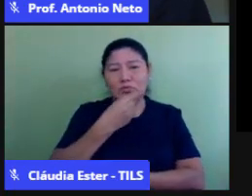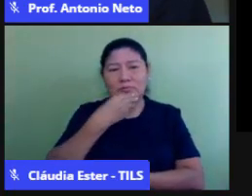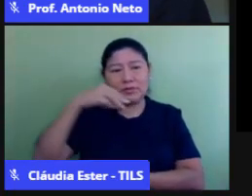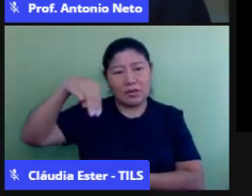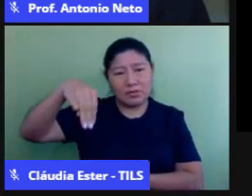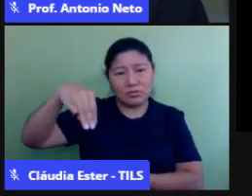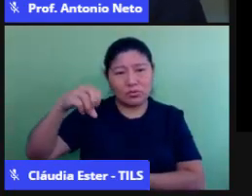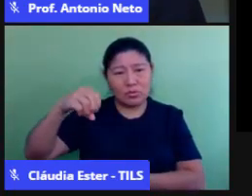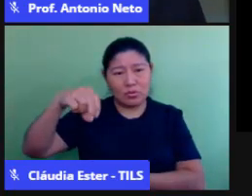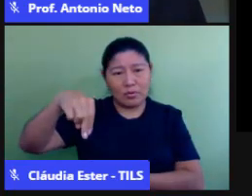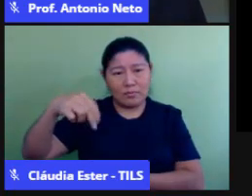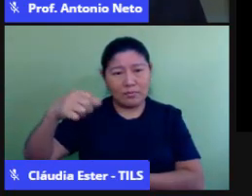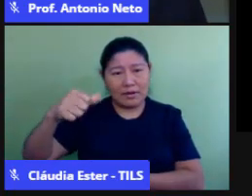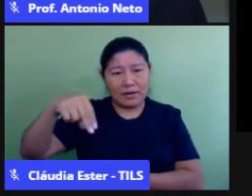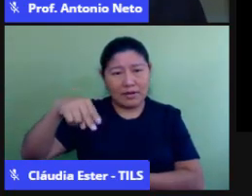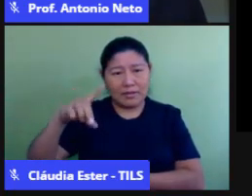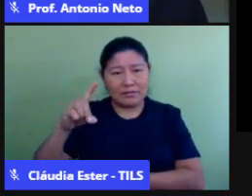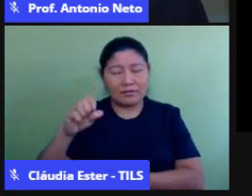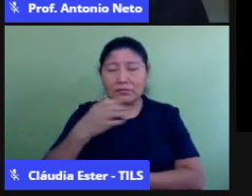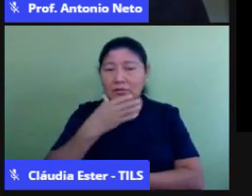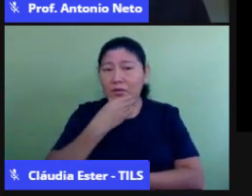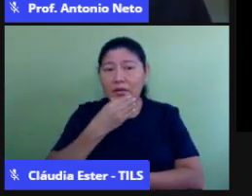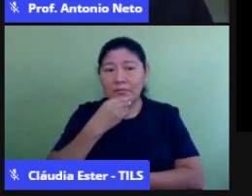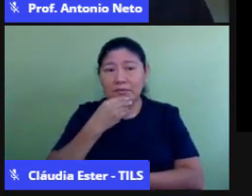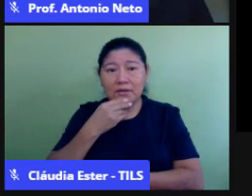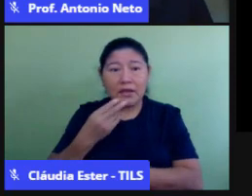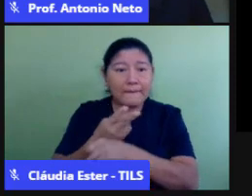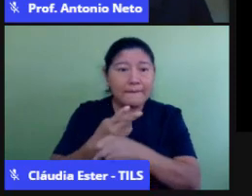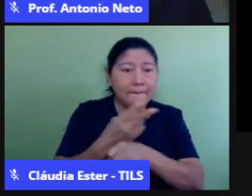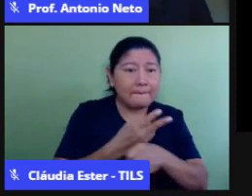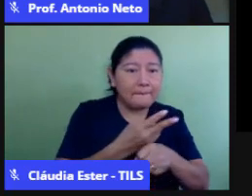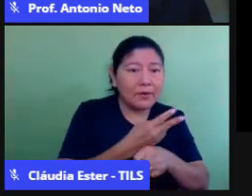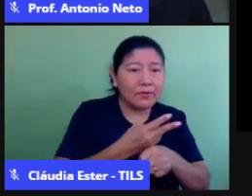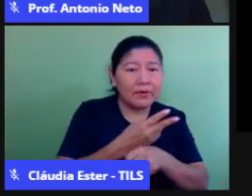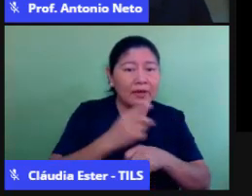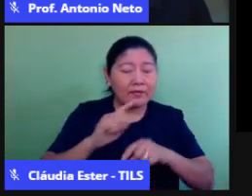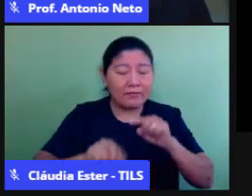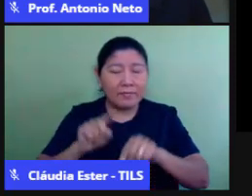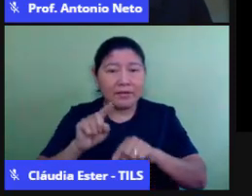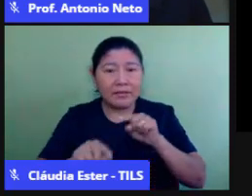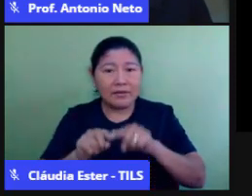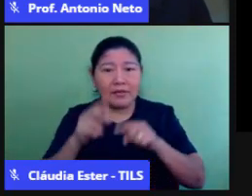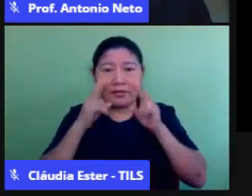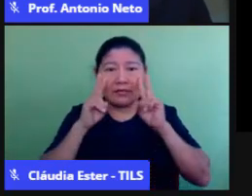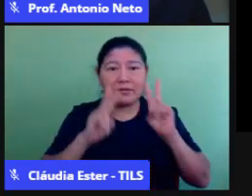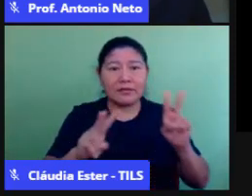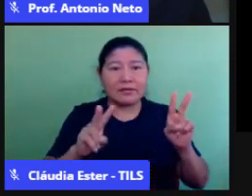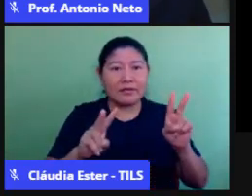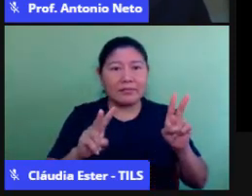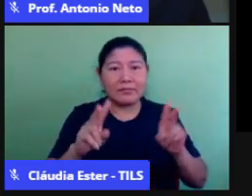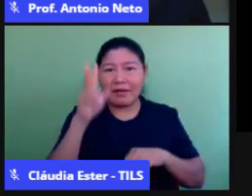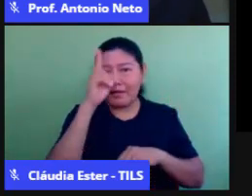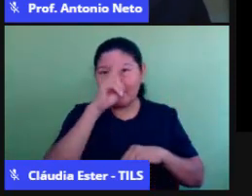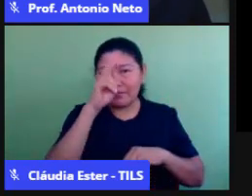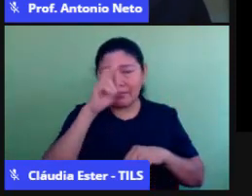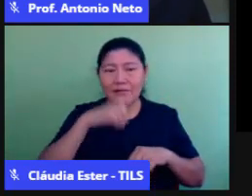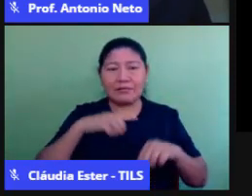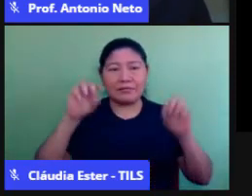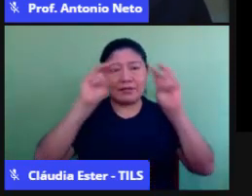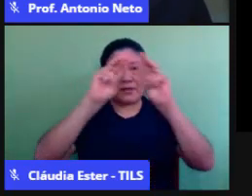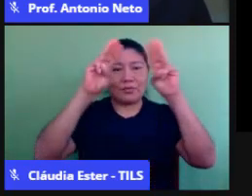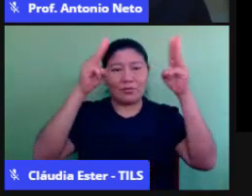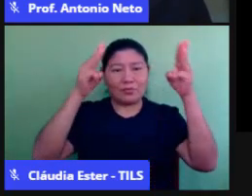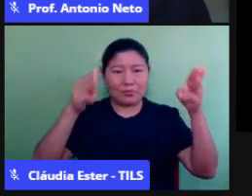caçadores-coletores. Nós temos esses vestígios, né, no nosso museu aí, né, mostrando